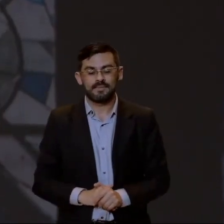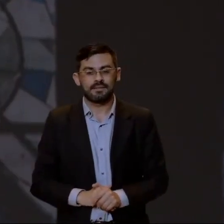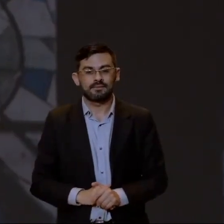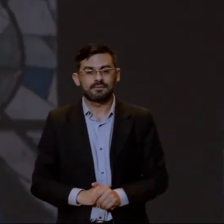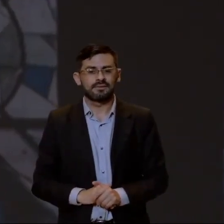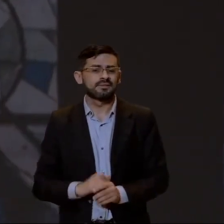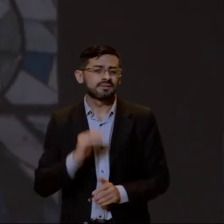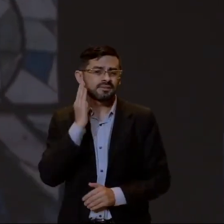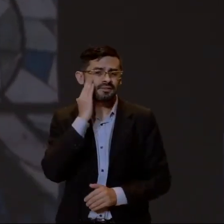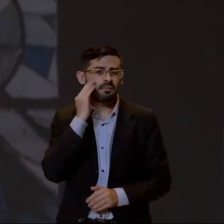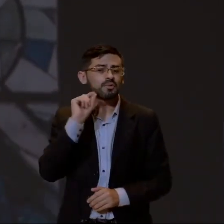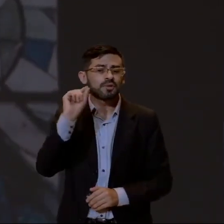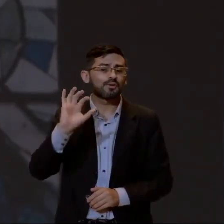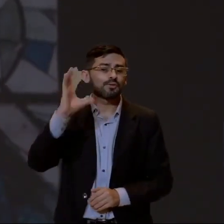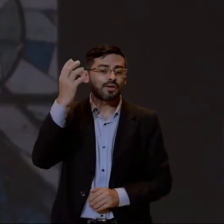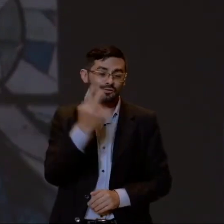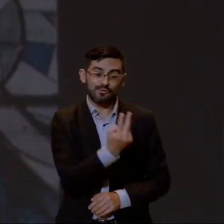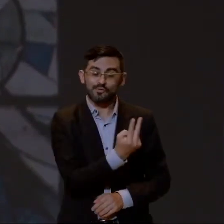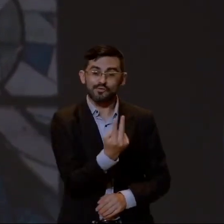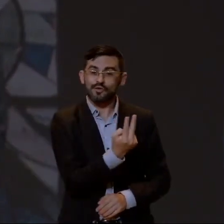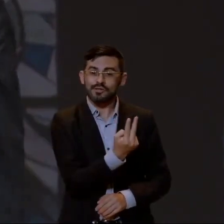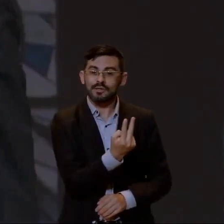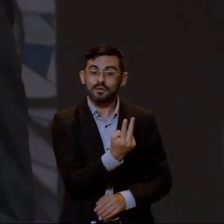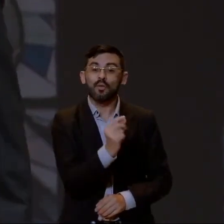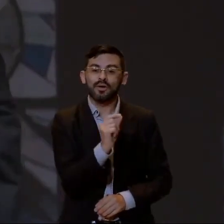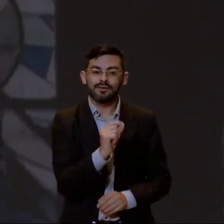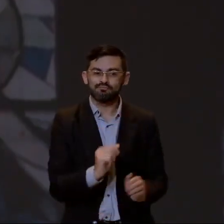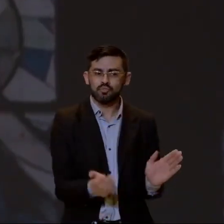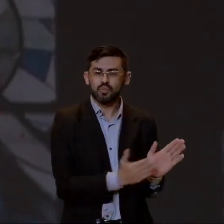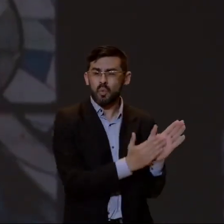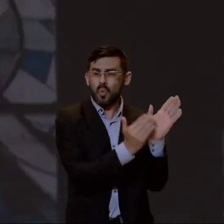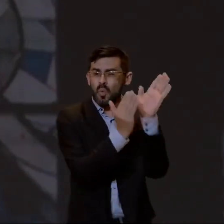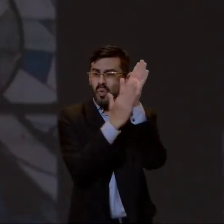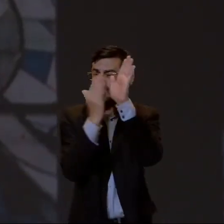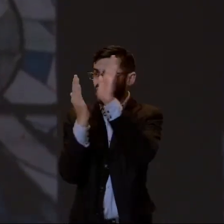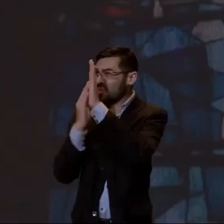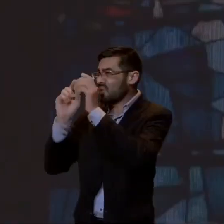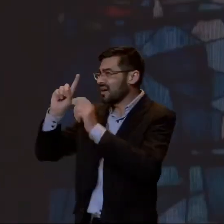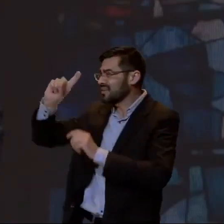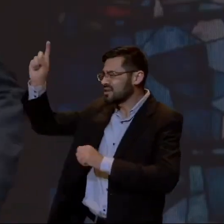Sabe o que acontece com esse casal? Esse casal louva a Deus.